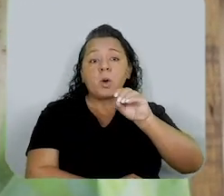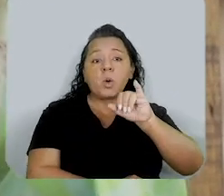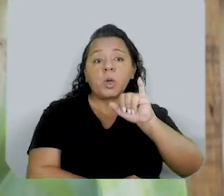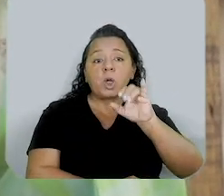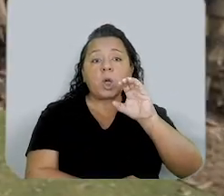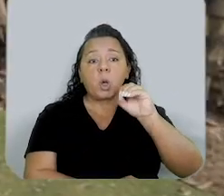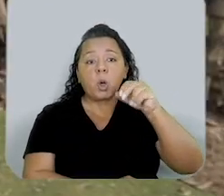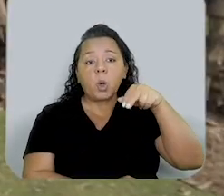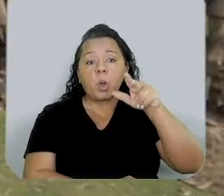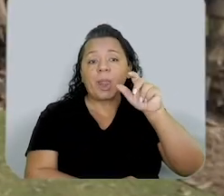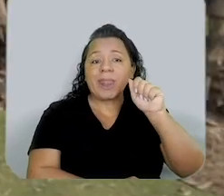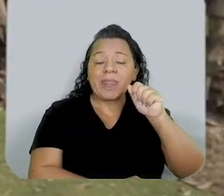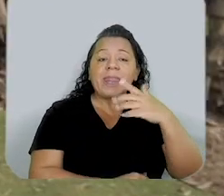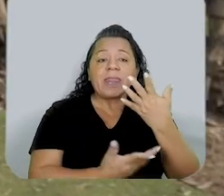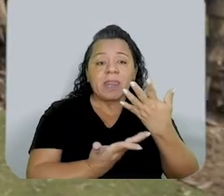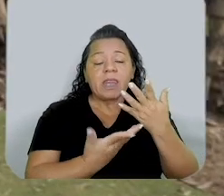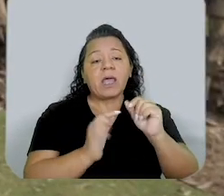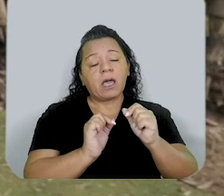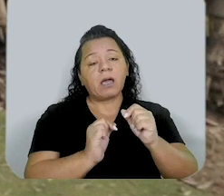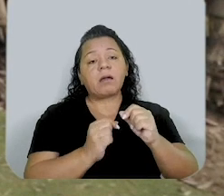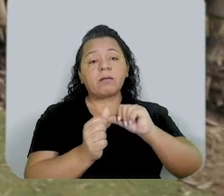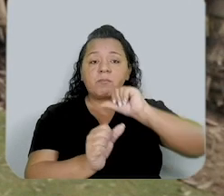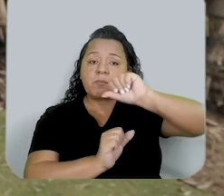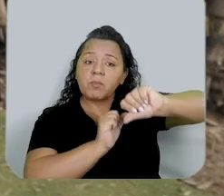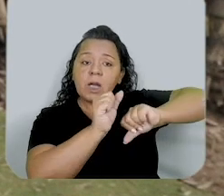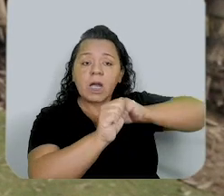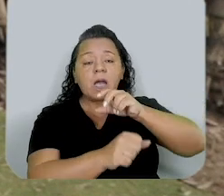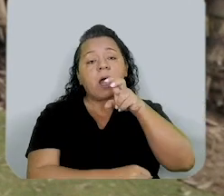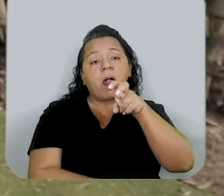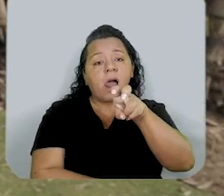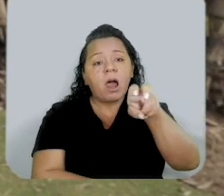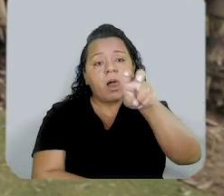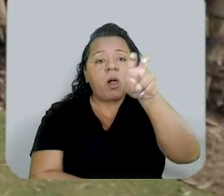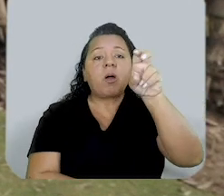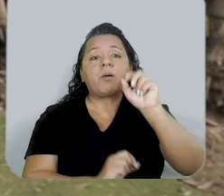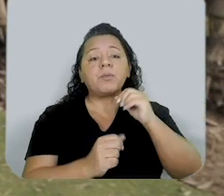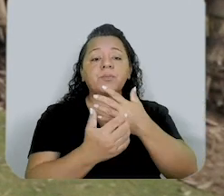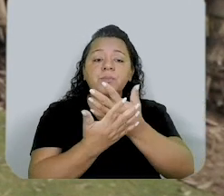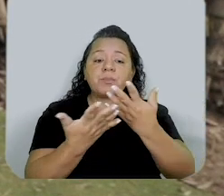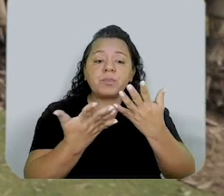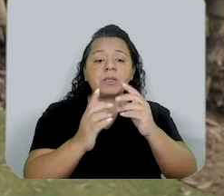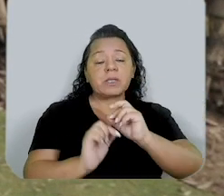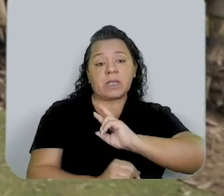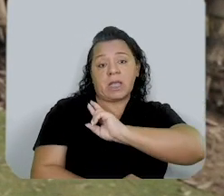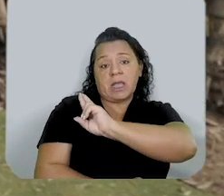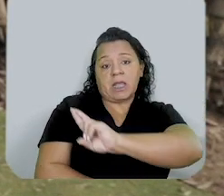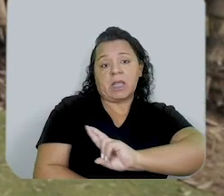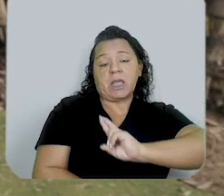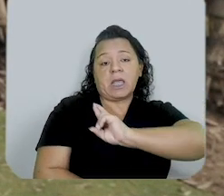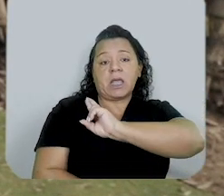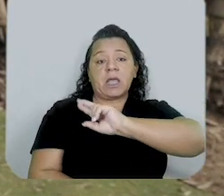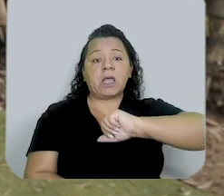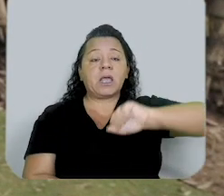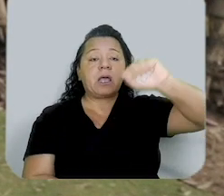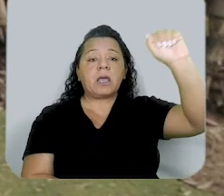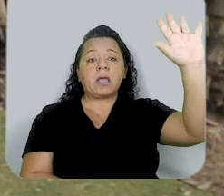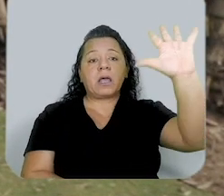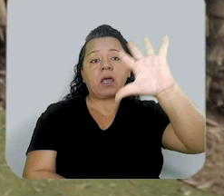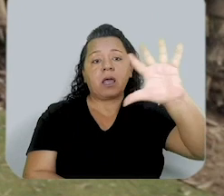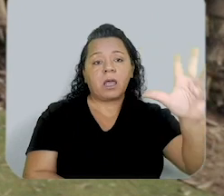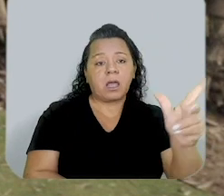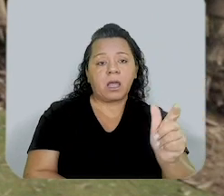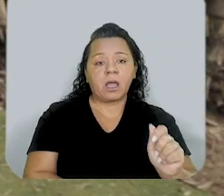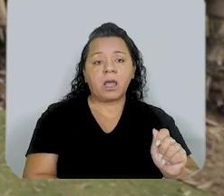numa cobra. As religiões de matriz africana ou as religiões africanas, e eu acho que podemos falar